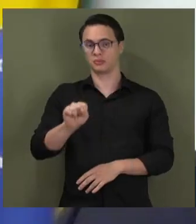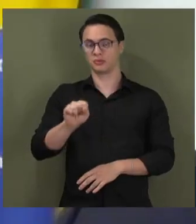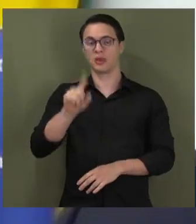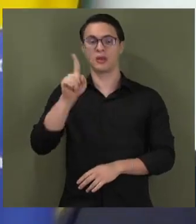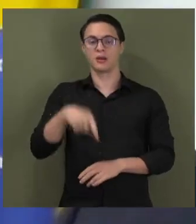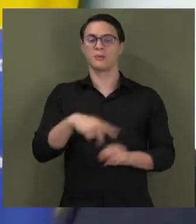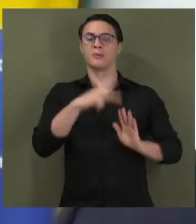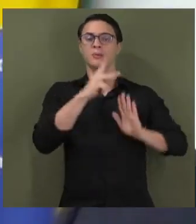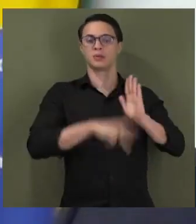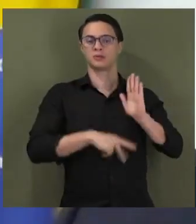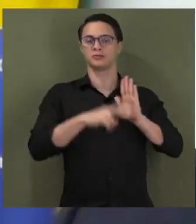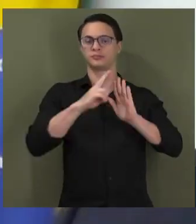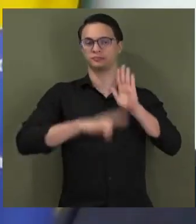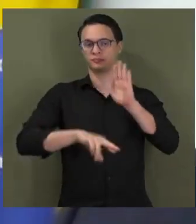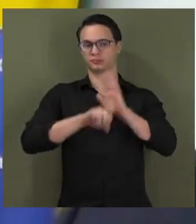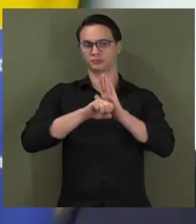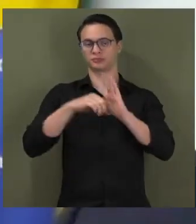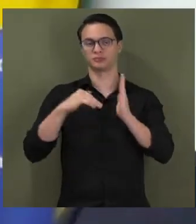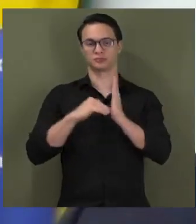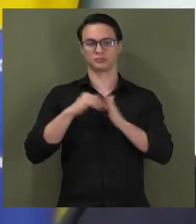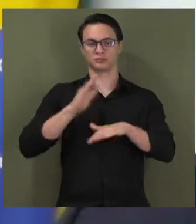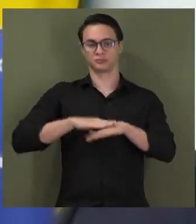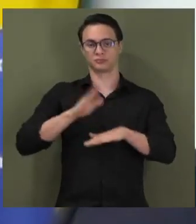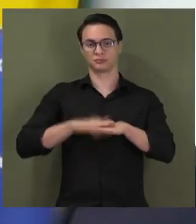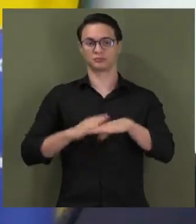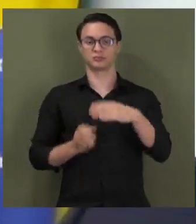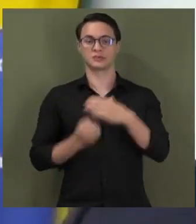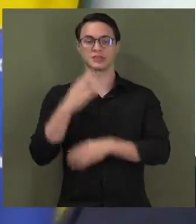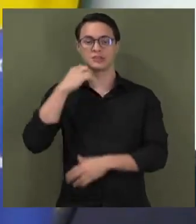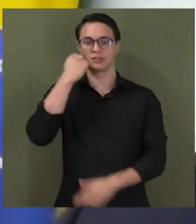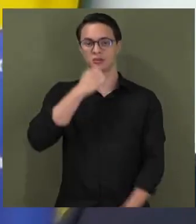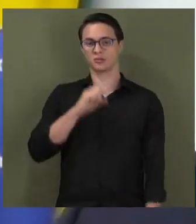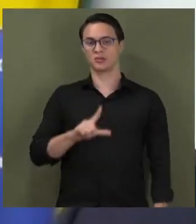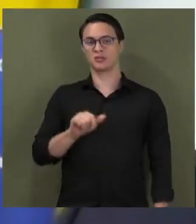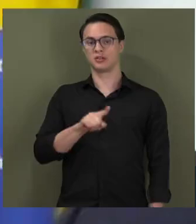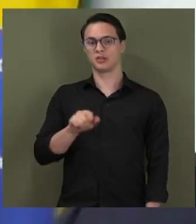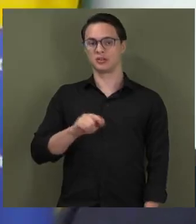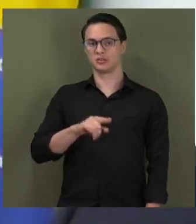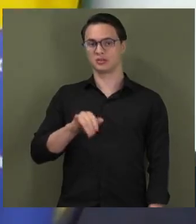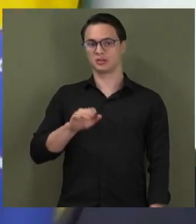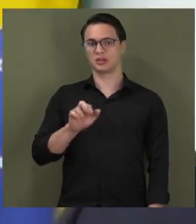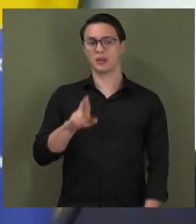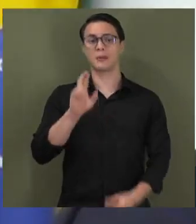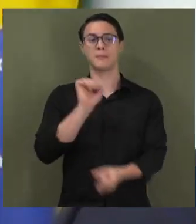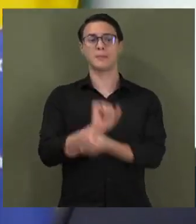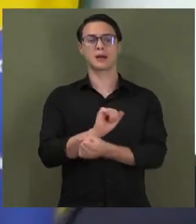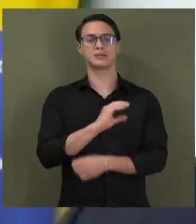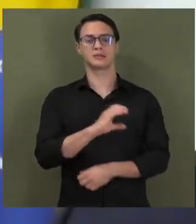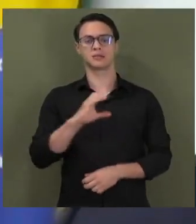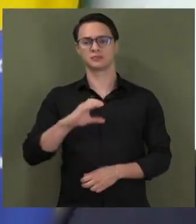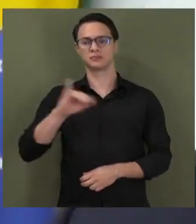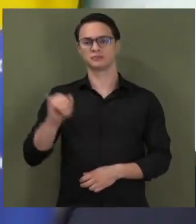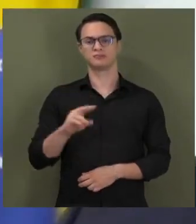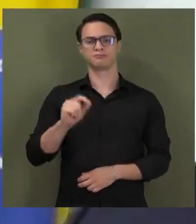projeto de resolução do Senado, de autoria do senador Lazier Martins, que se encontra parado na CCJ desde 2019. O que é